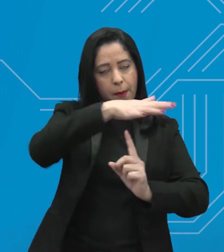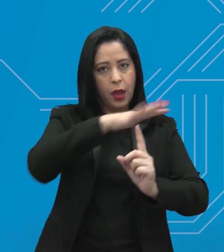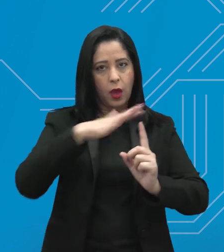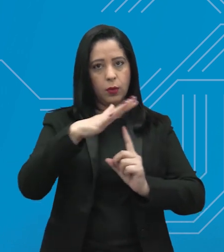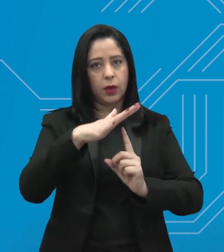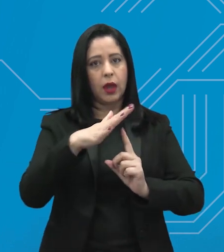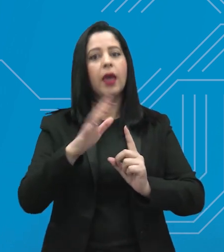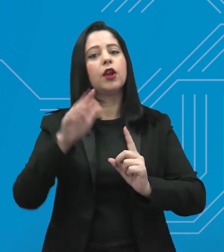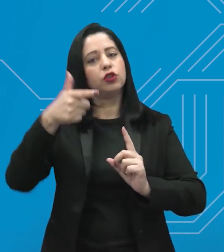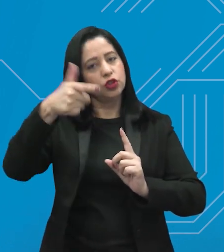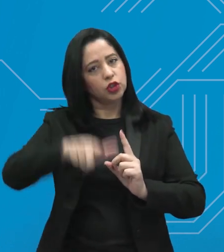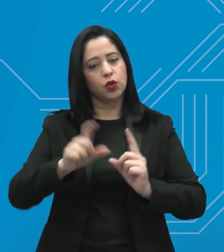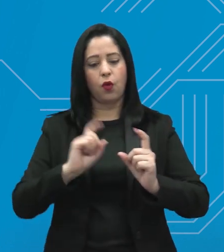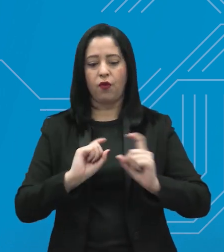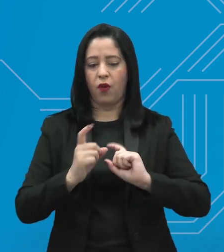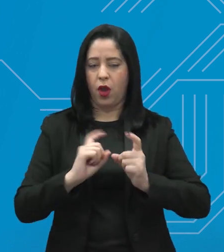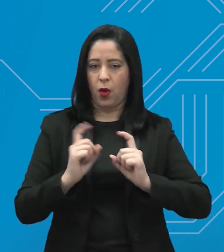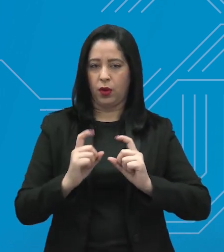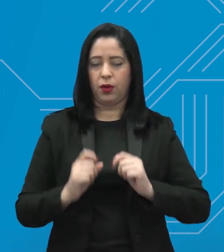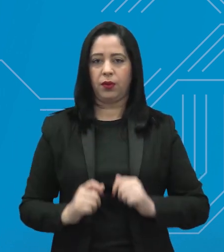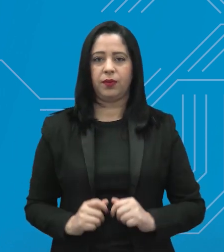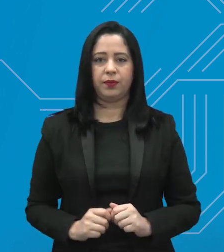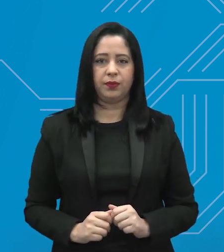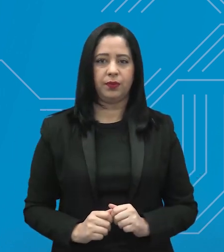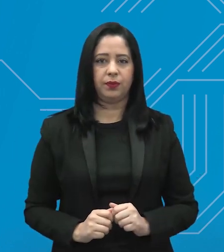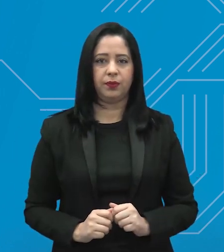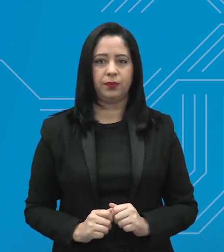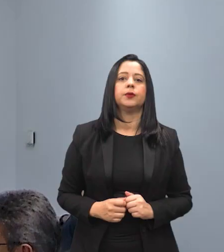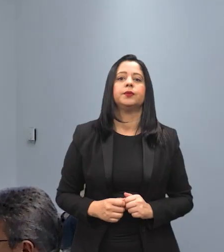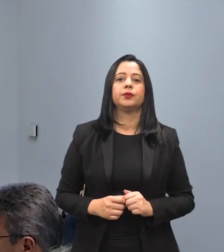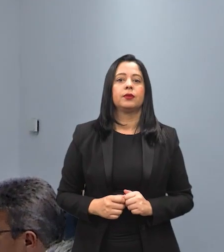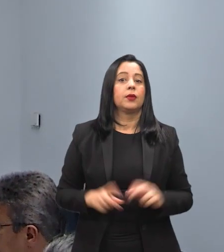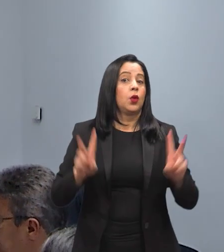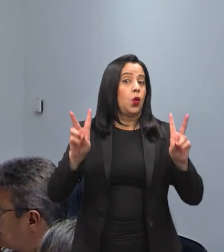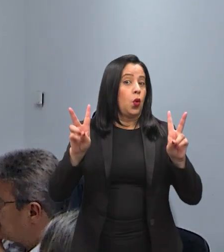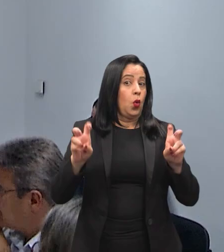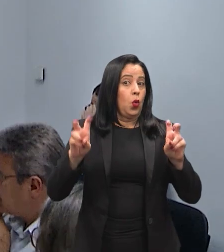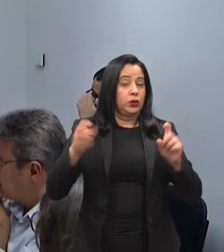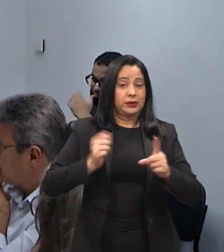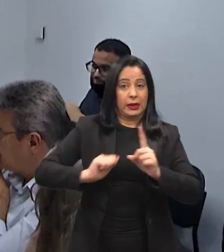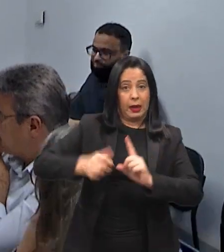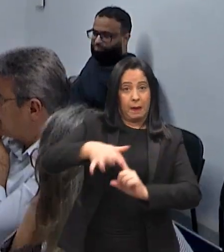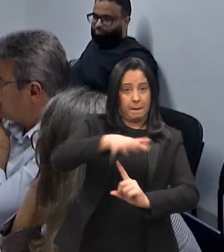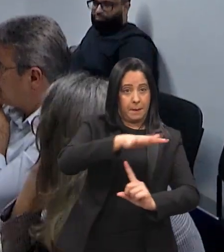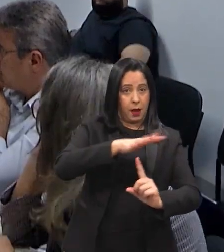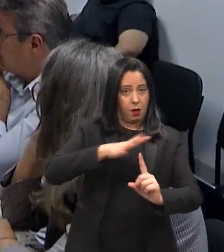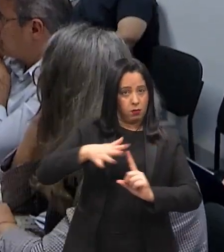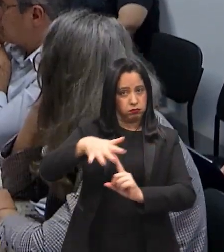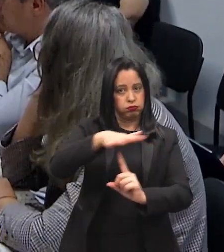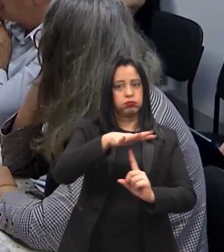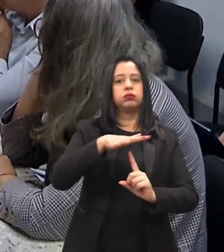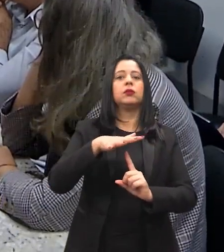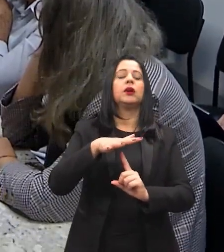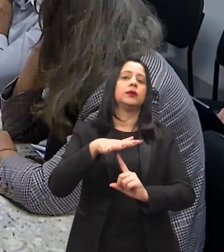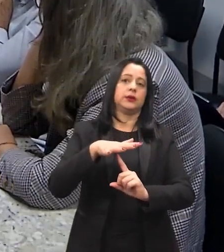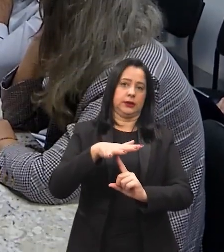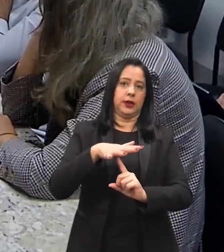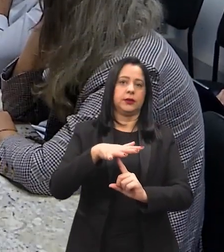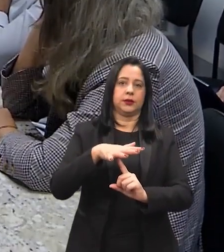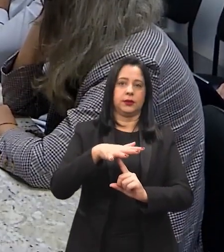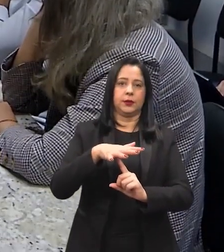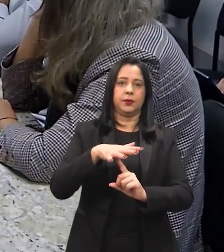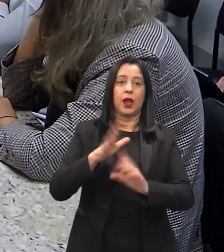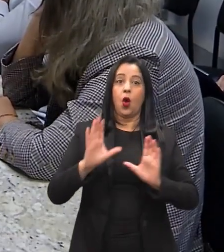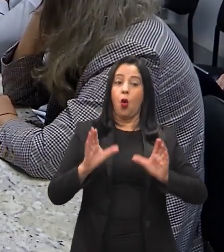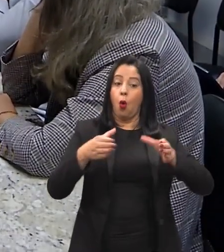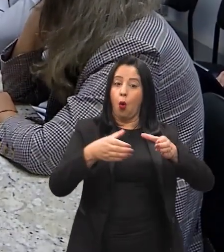Comissão de Meio Ambiente estiveram juntos para mais uma reunião. A pauta ambiental movimentou a Câmara de São José dos